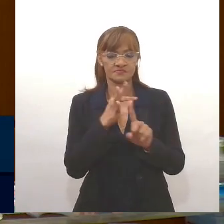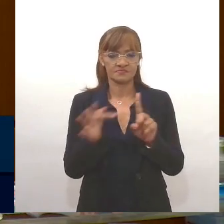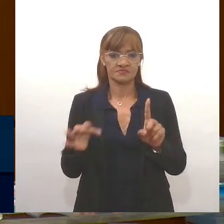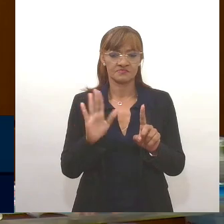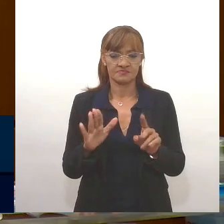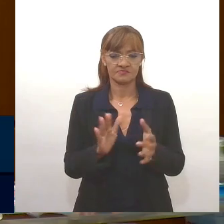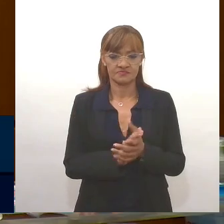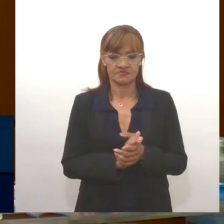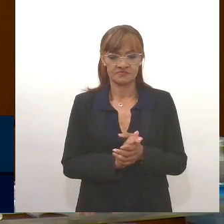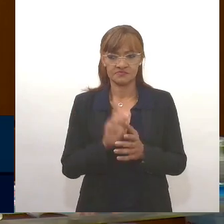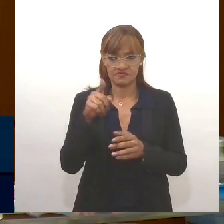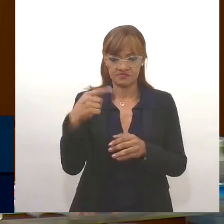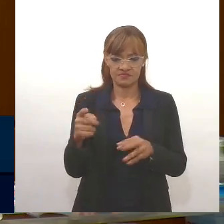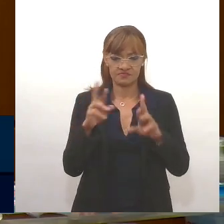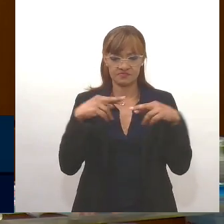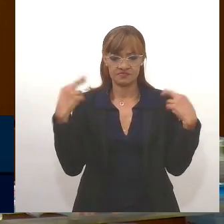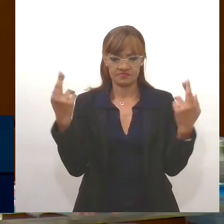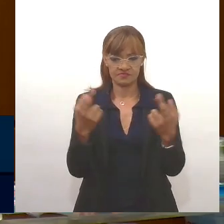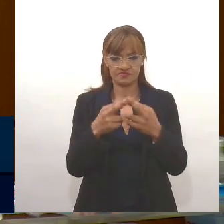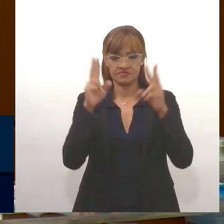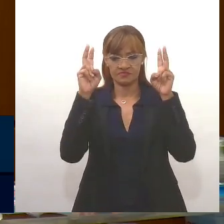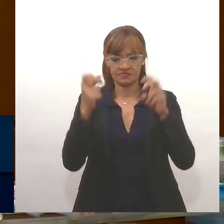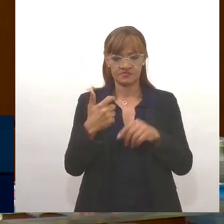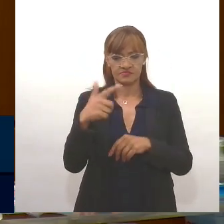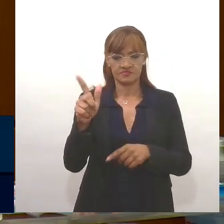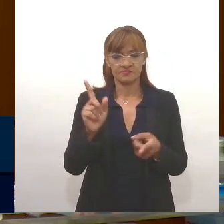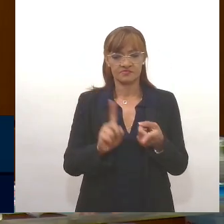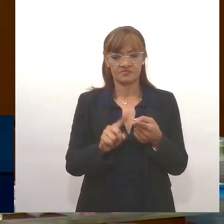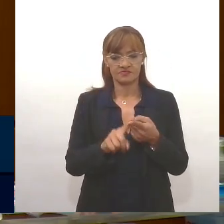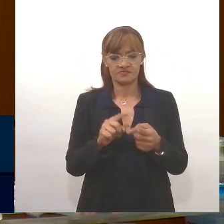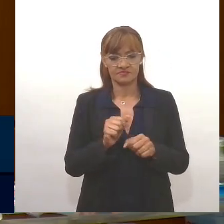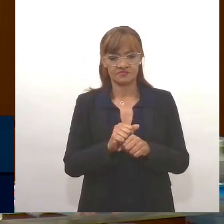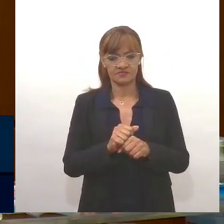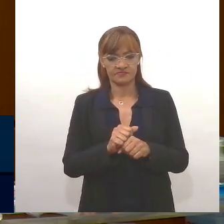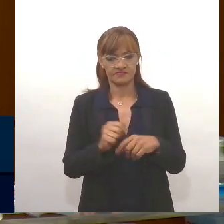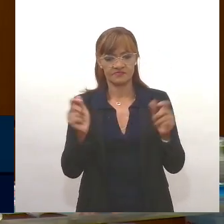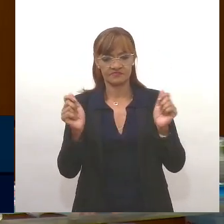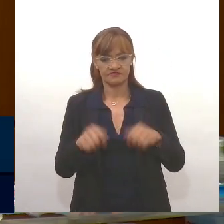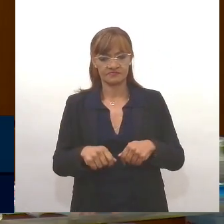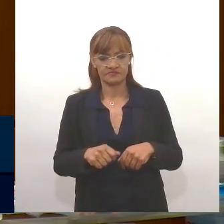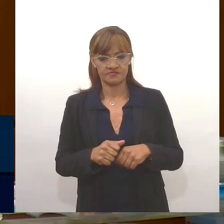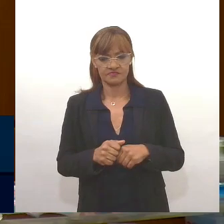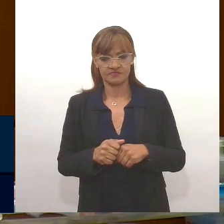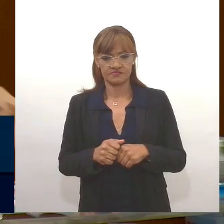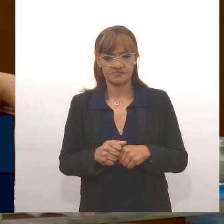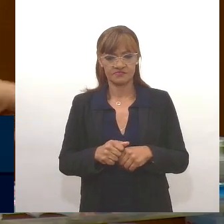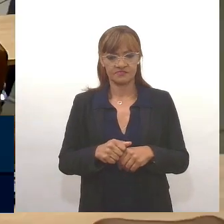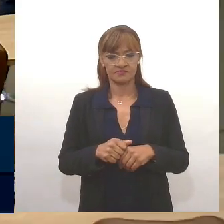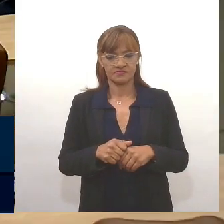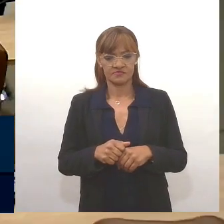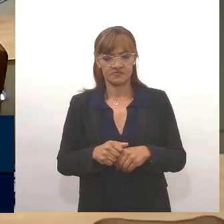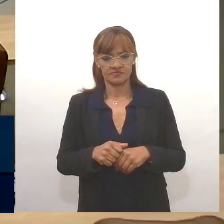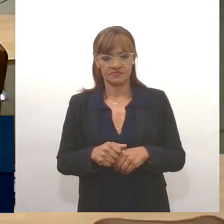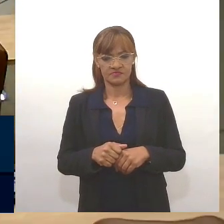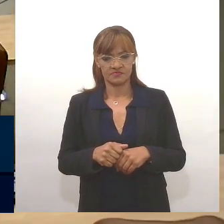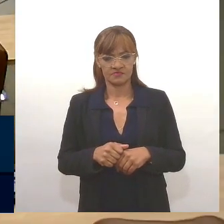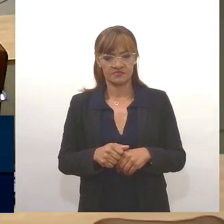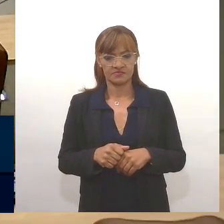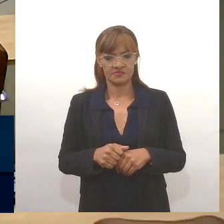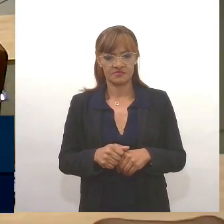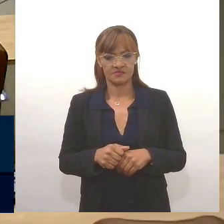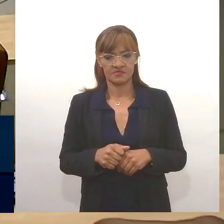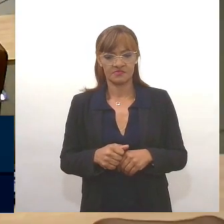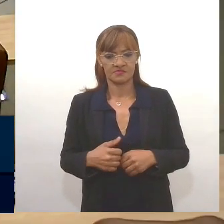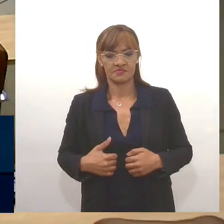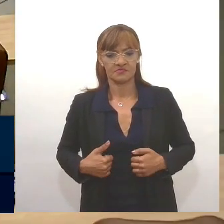outros assuntos tamb poder contribuir com Maisa situa contar com apo dessa